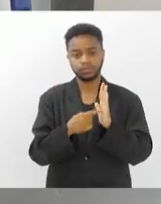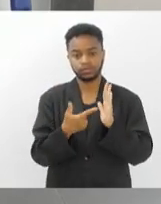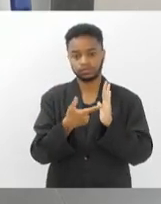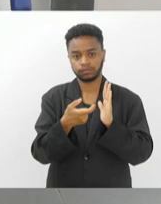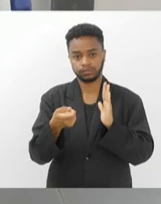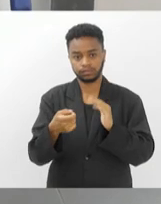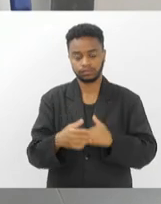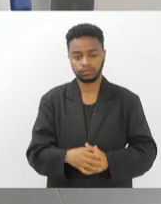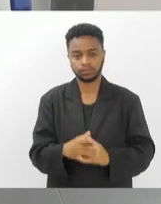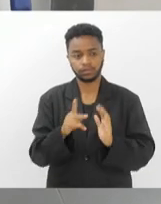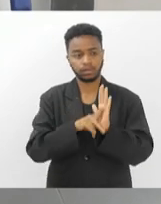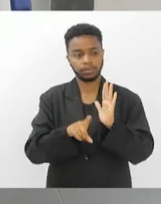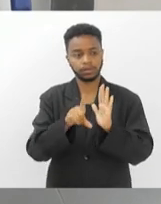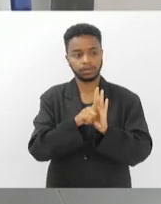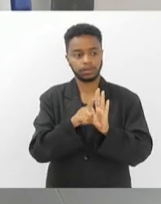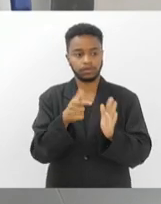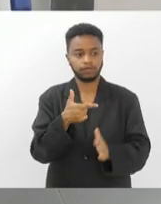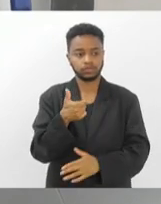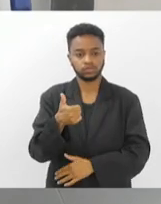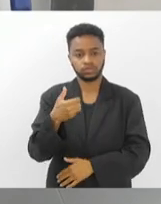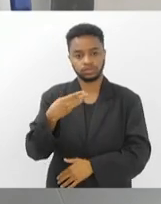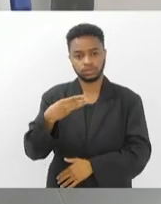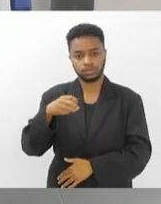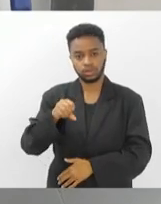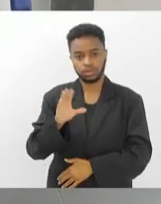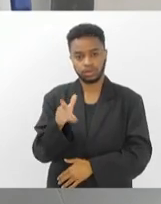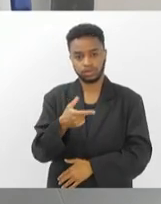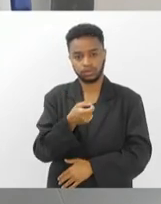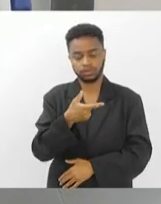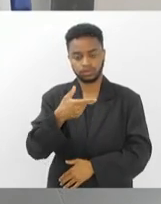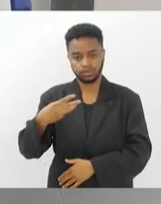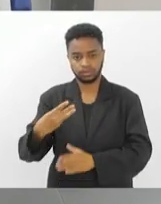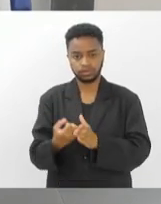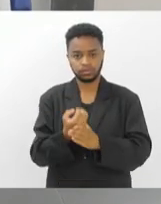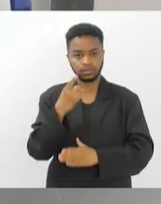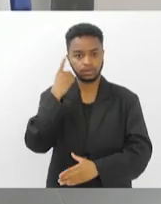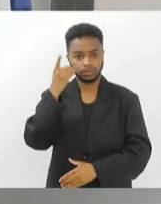pauta. Projeto de lei 2139 de 23, de autoria dos deputados.